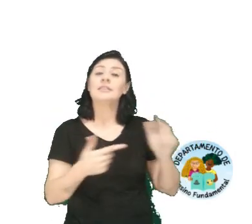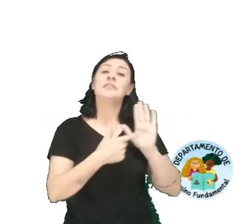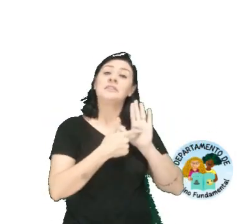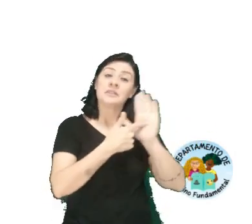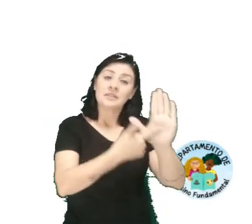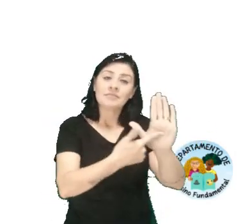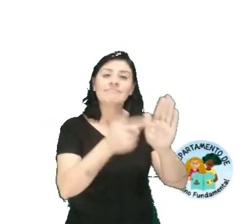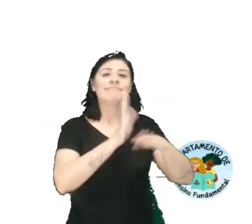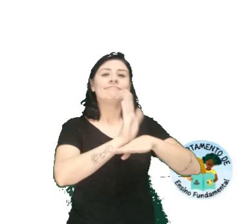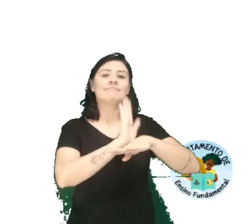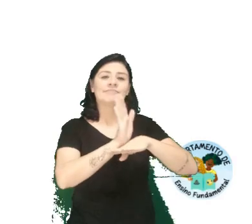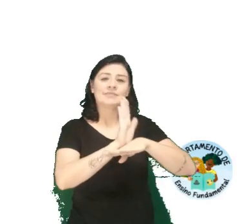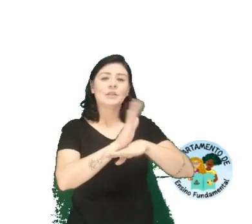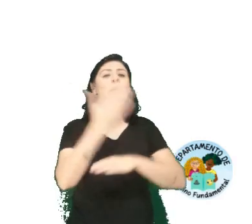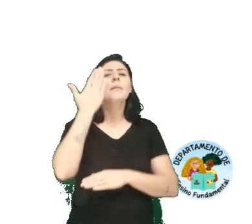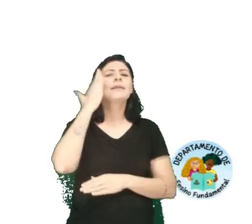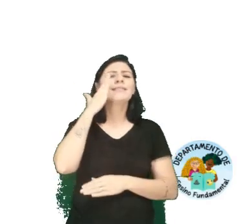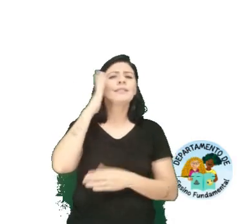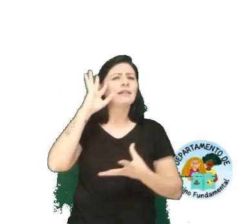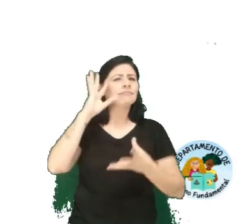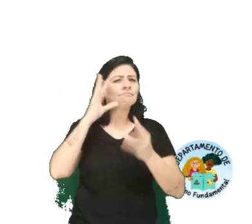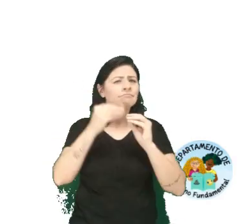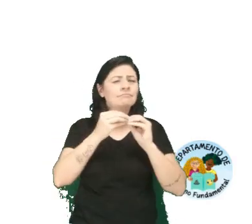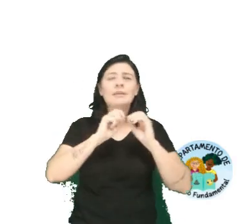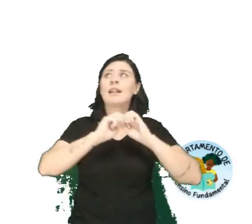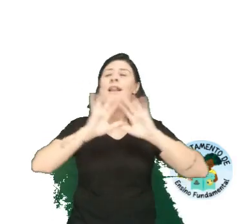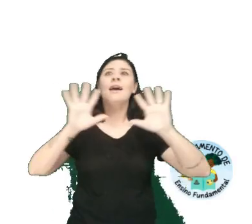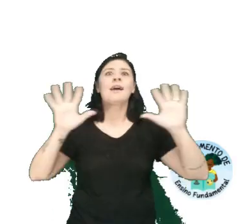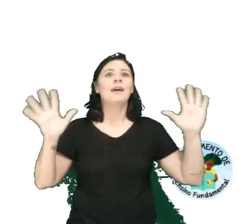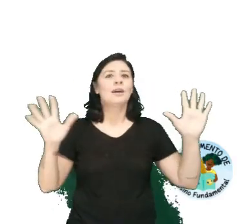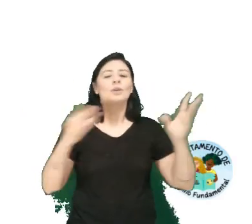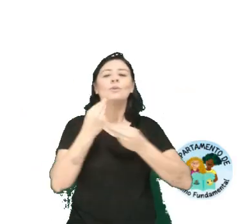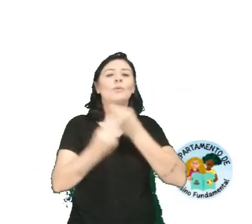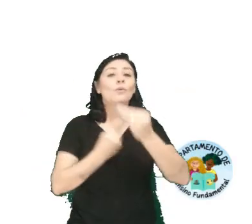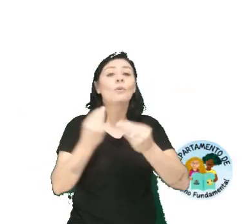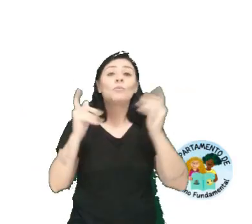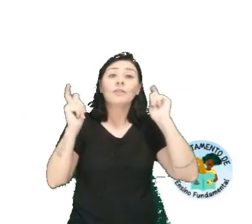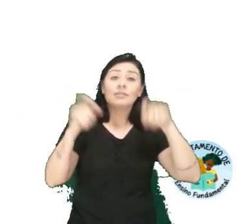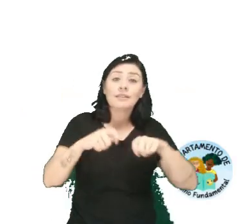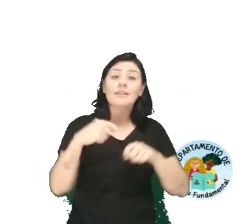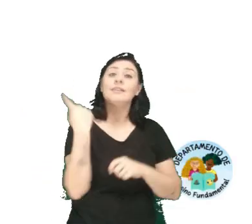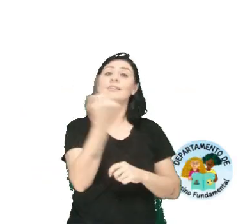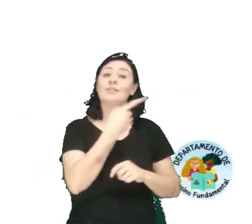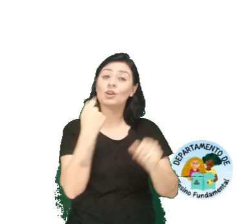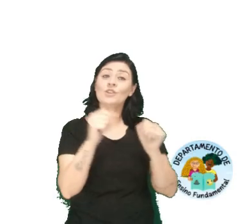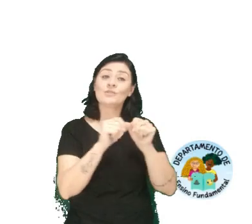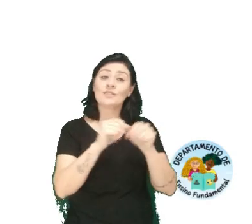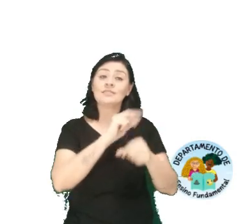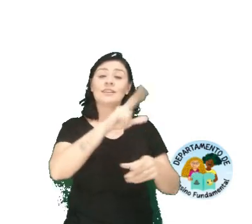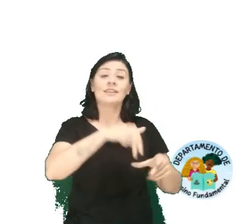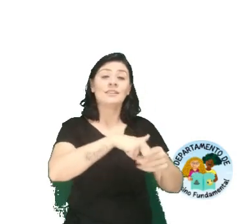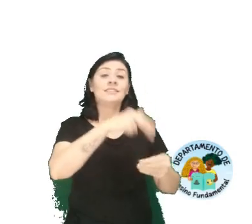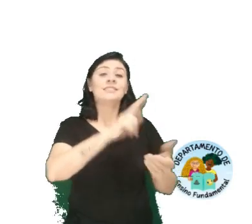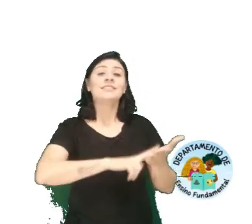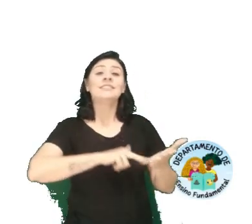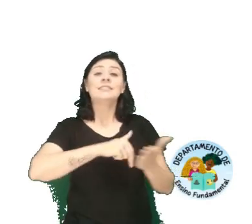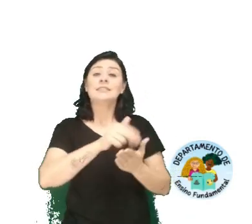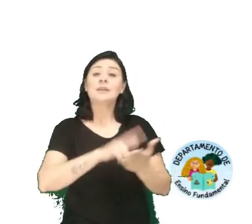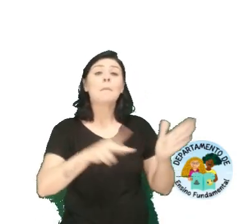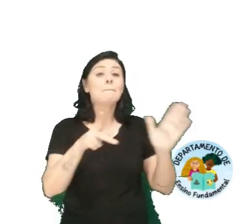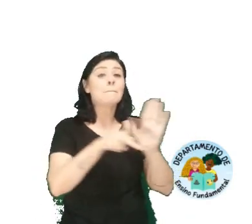ao vídeo para entender como que nós podemos fazer, né, a tinta, extrair a